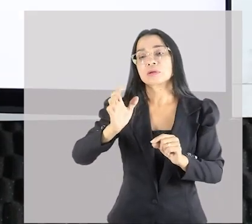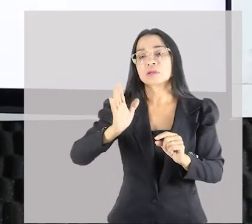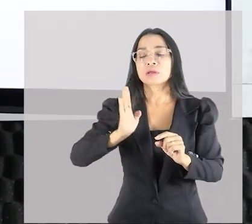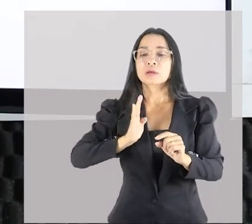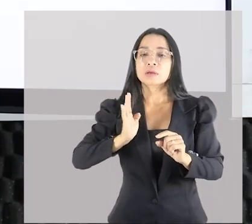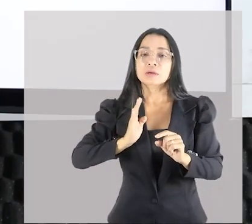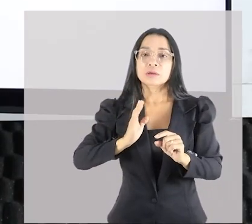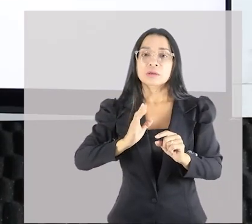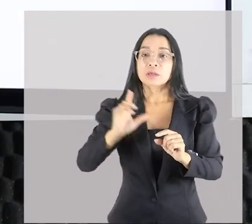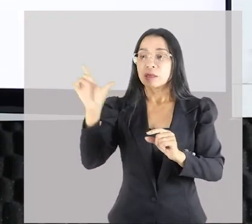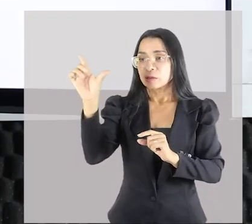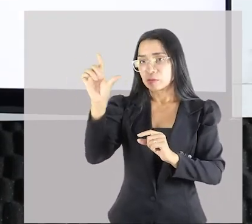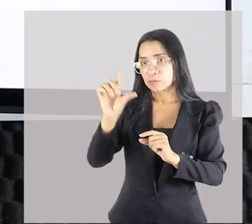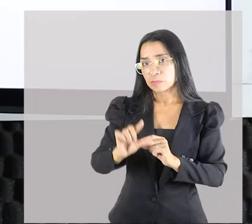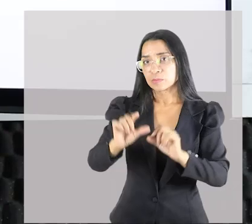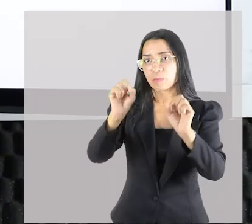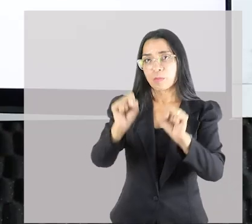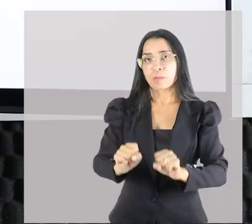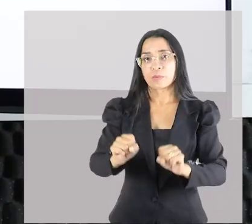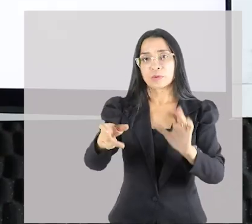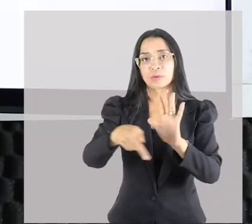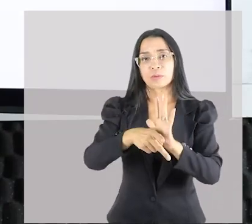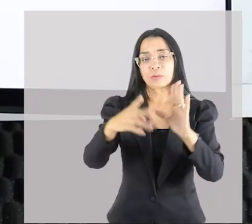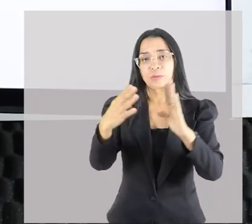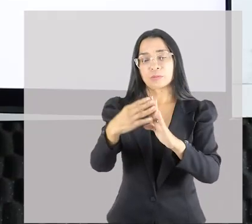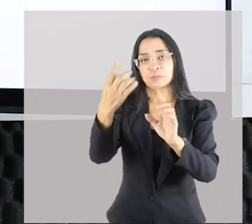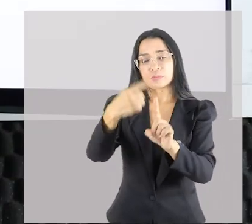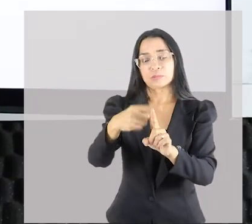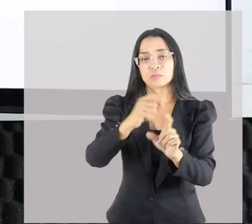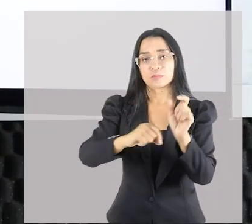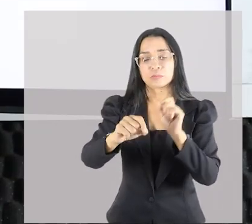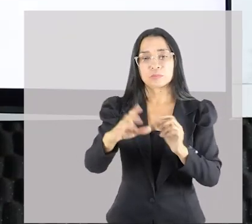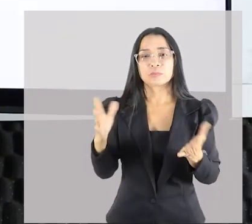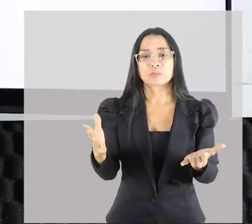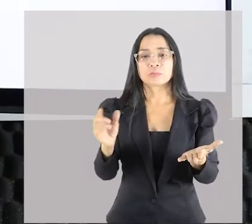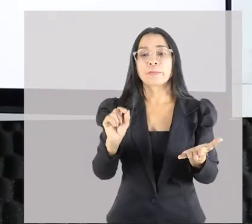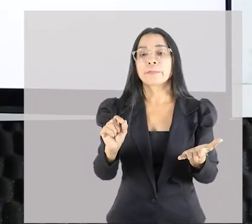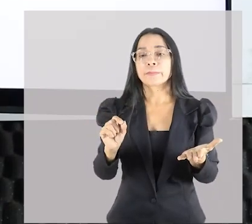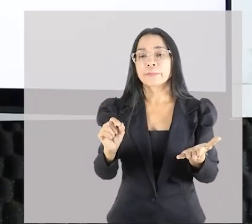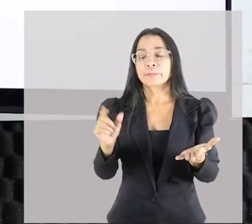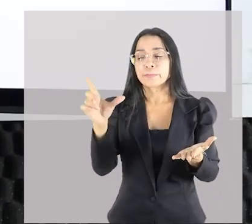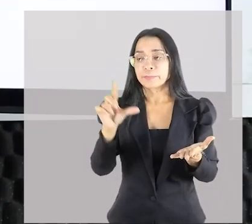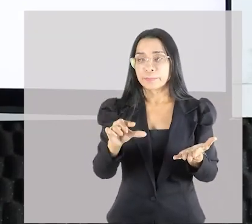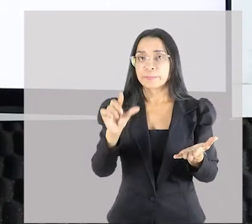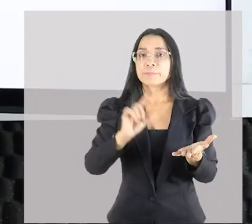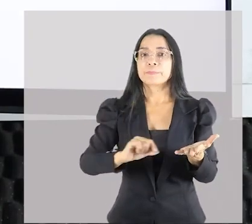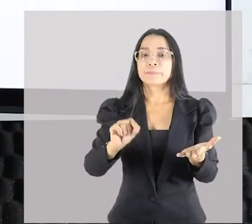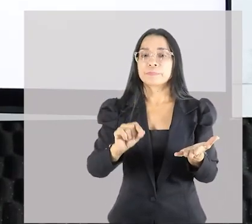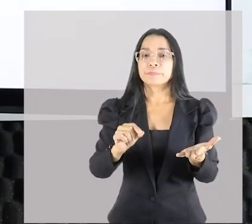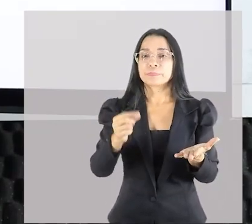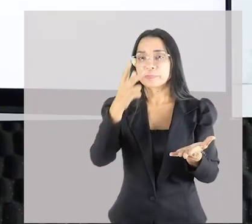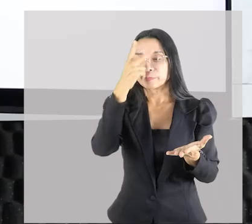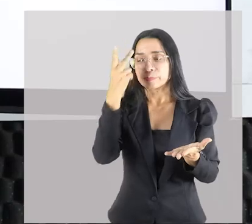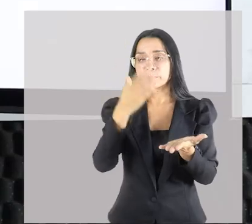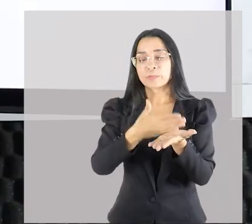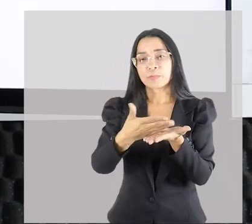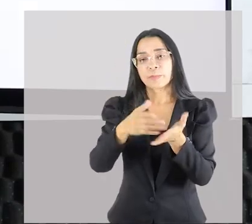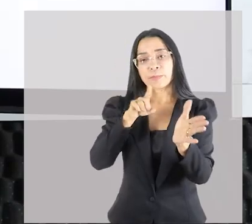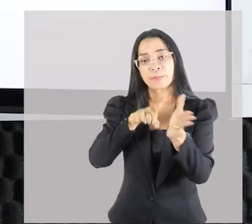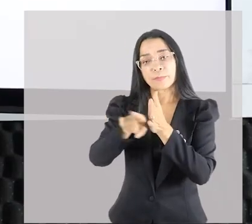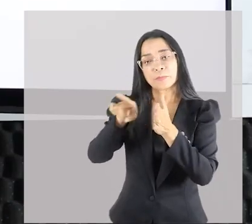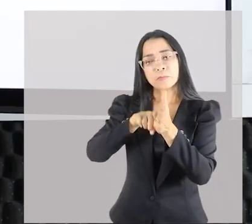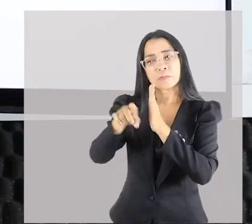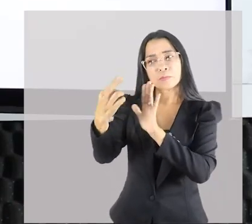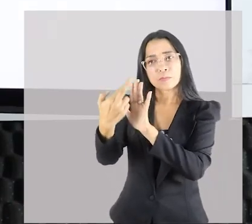própria igreja, que não há uma diminuição total, porque ela ainda se mantém poderosa, mas diminui um pouco mais, as pessoas começam a questionar alguns